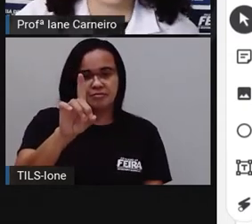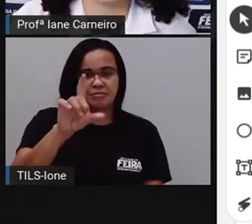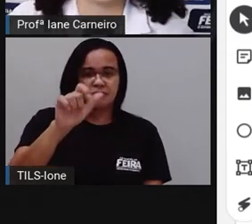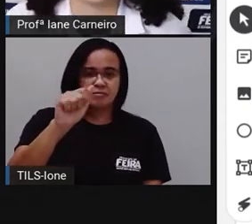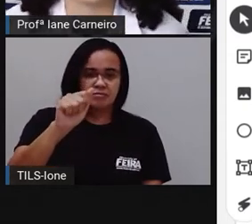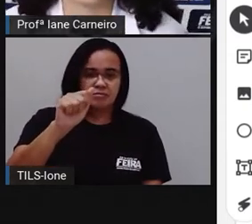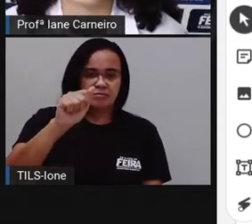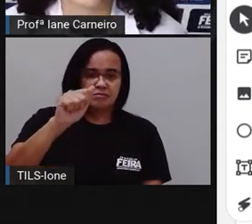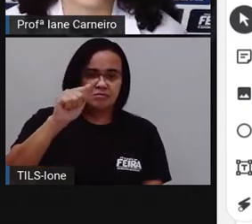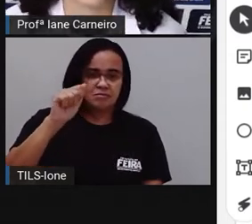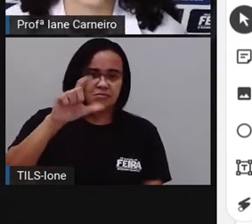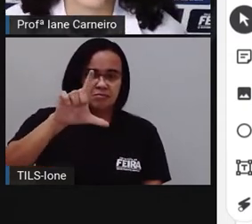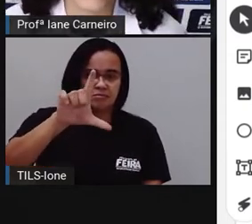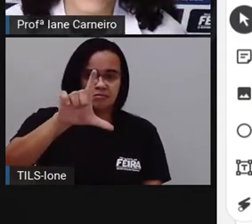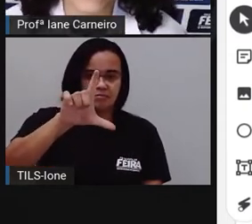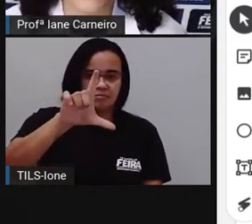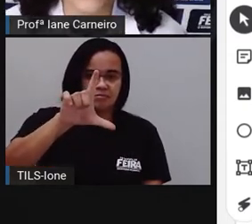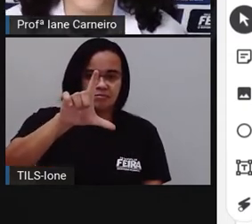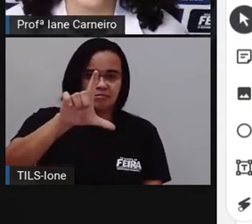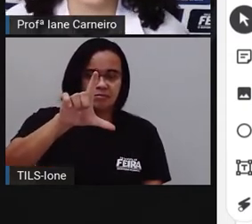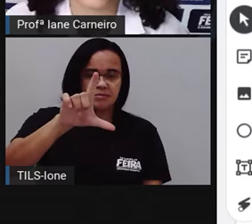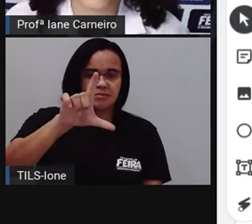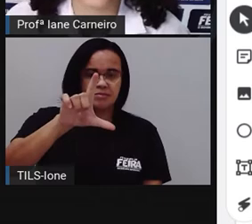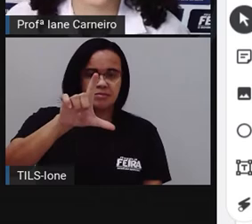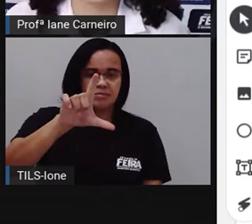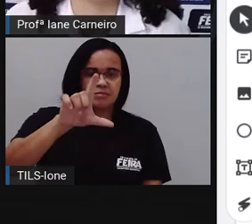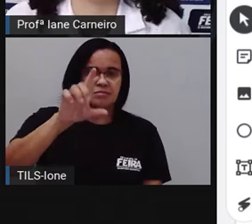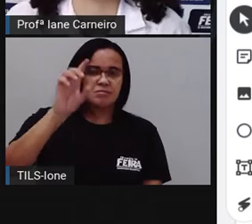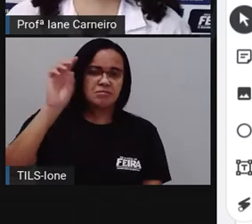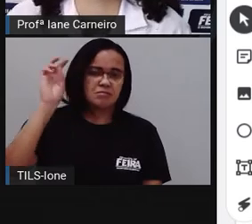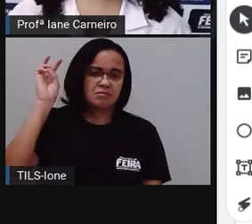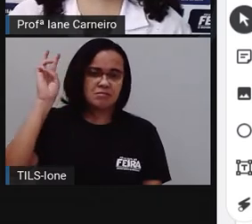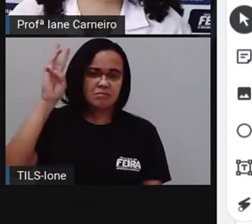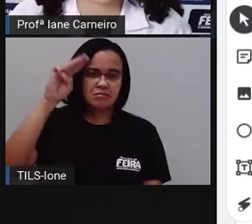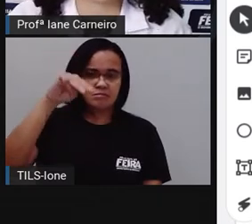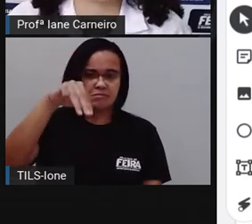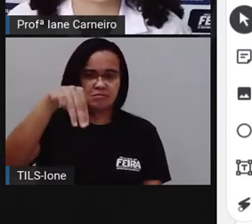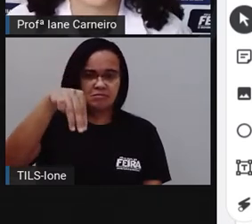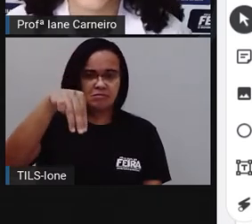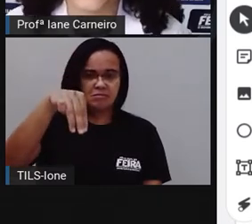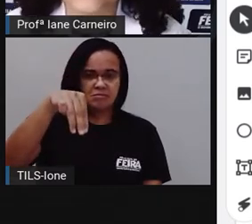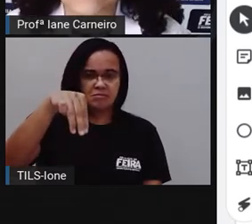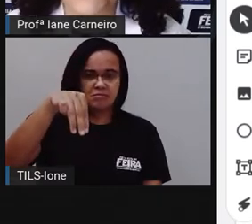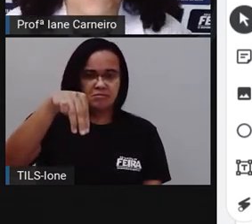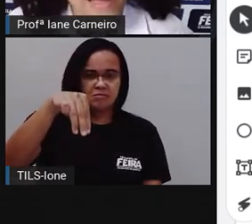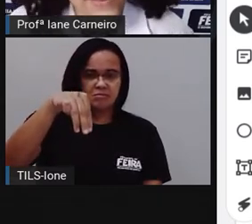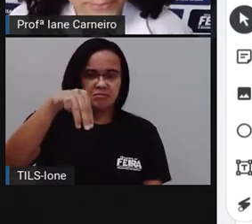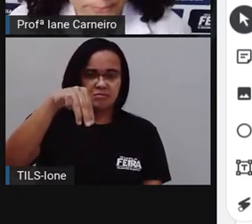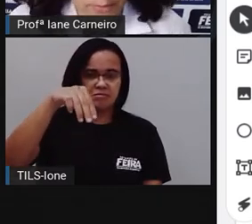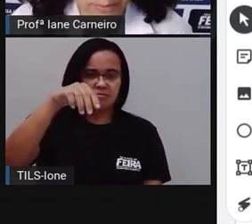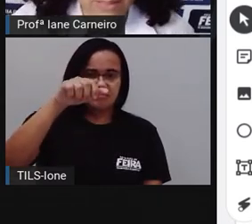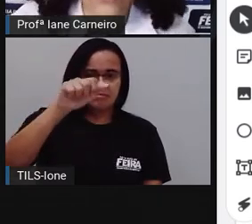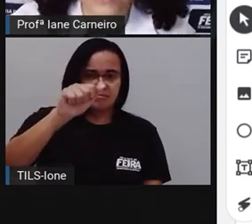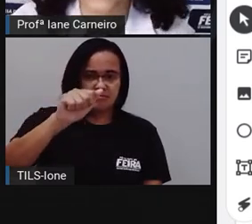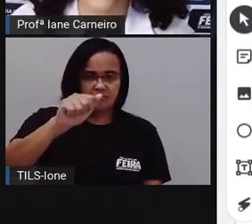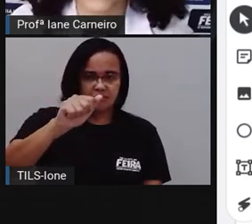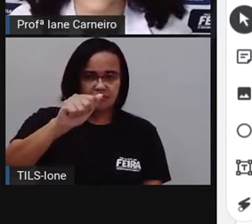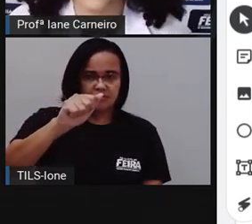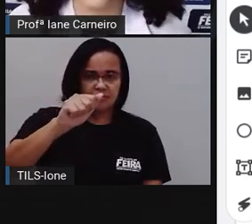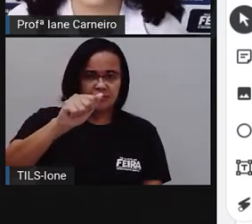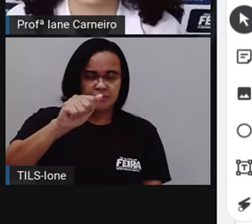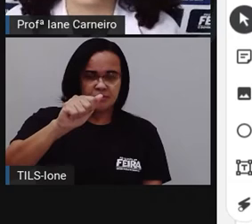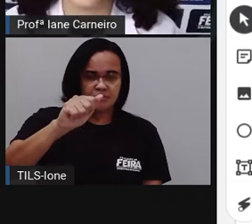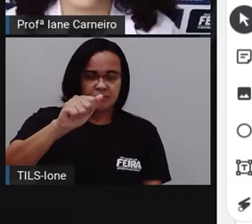Dal, e a gente escreve com Lê, tá bom? Dal, ma. Como é que a gente escreve o ma? Bem fácil,